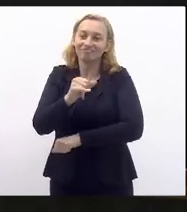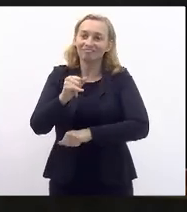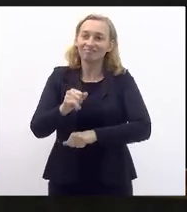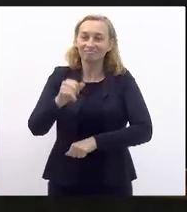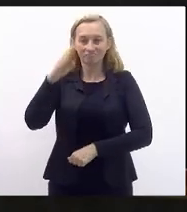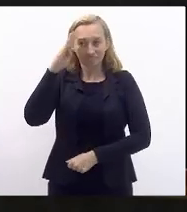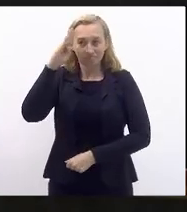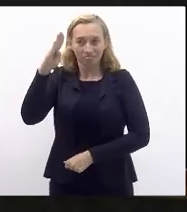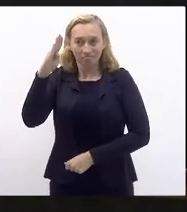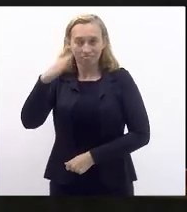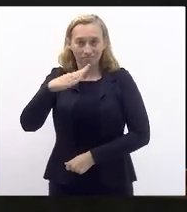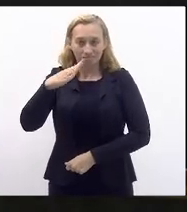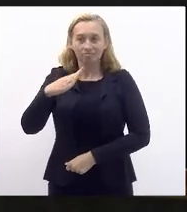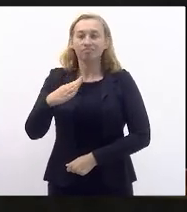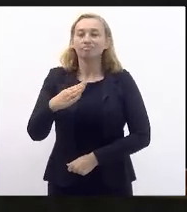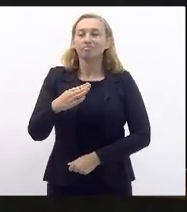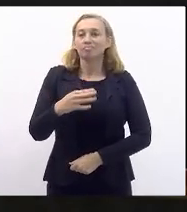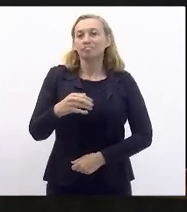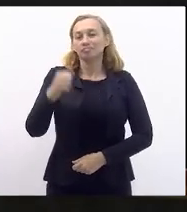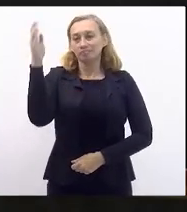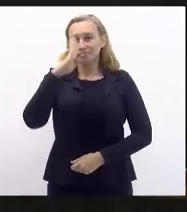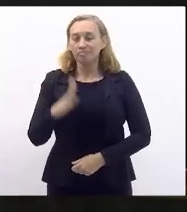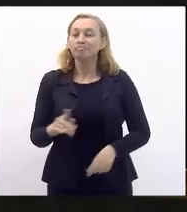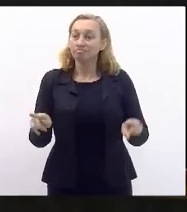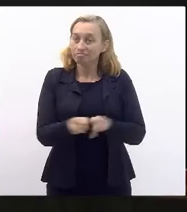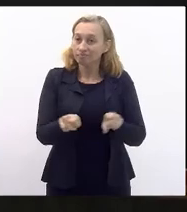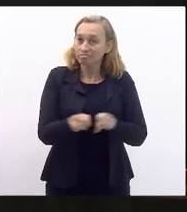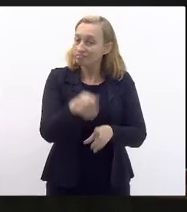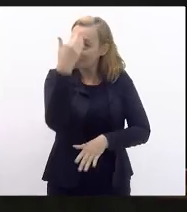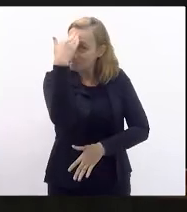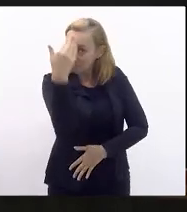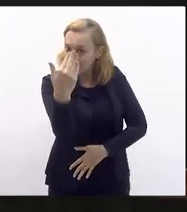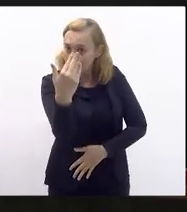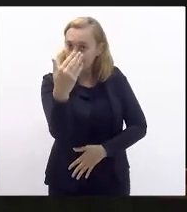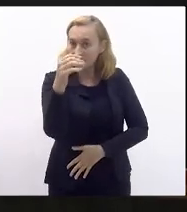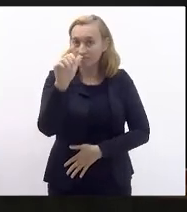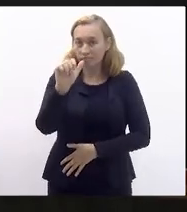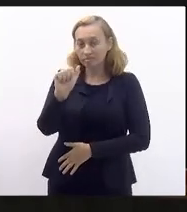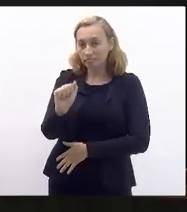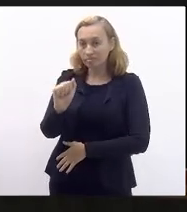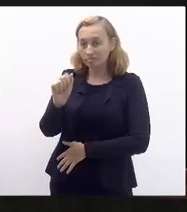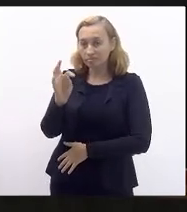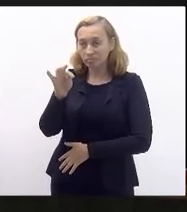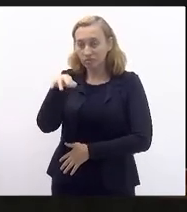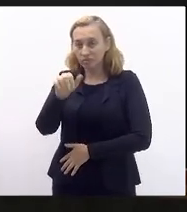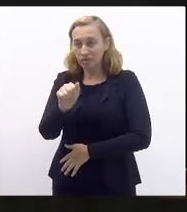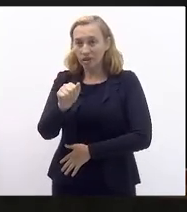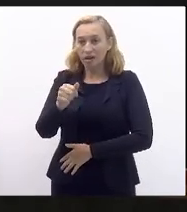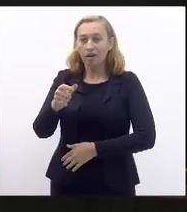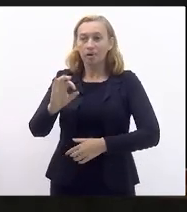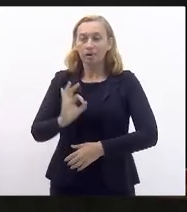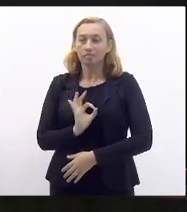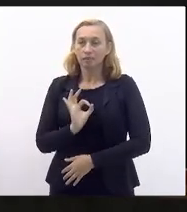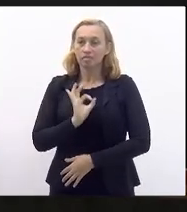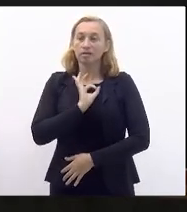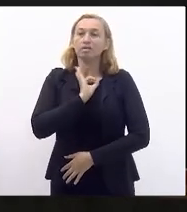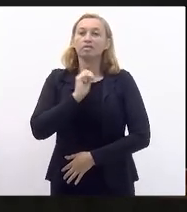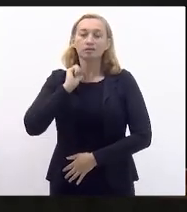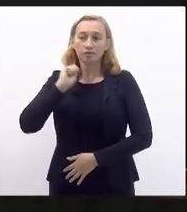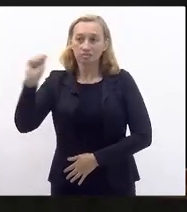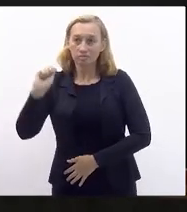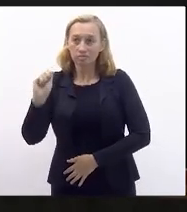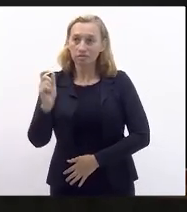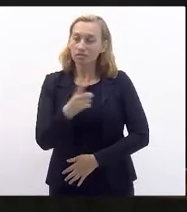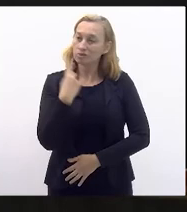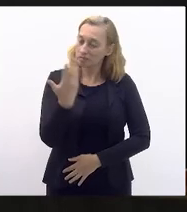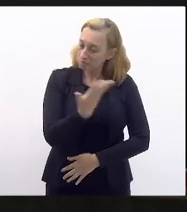exército brasileiro Agradeço também a outorga da medalha Tiradentes aos nossos companheiros